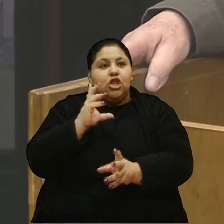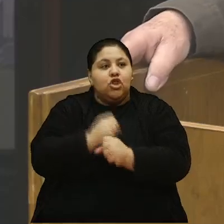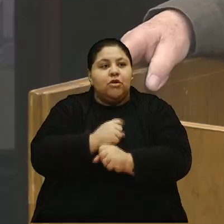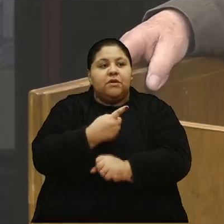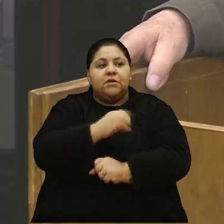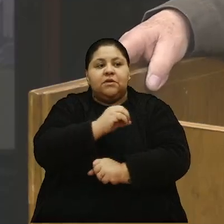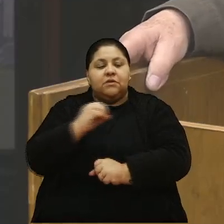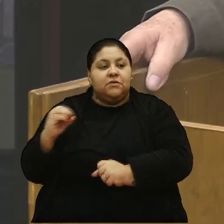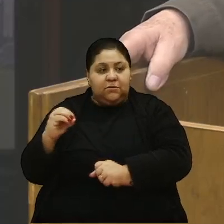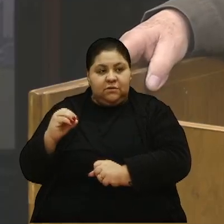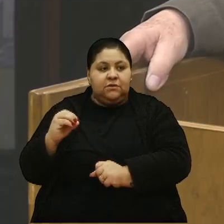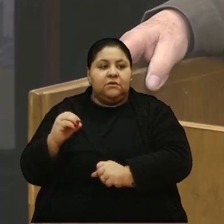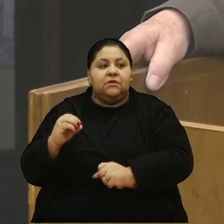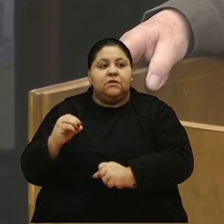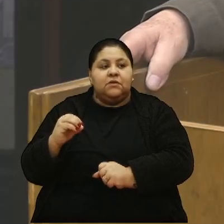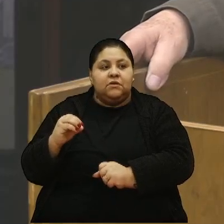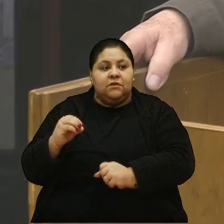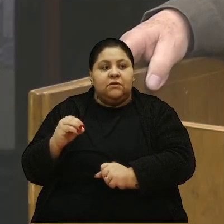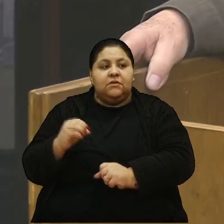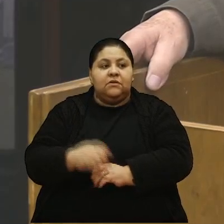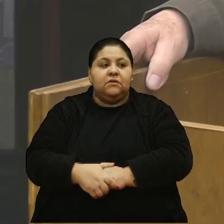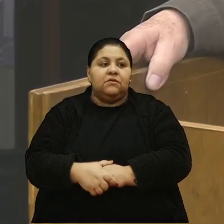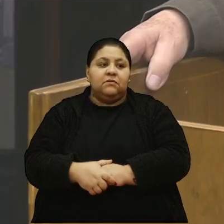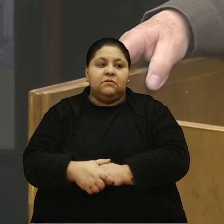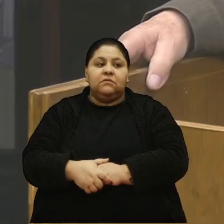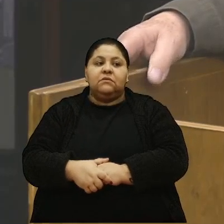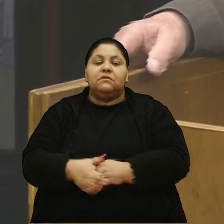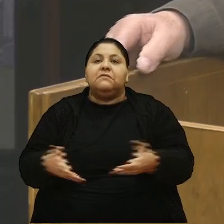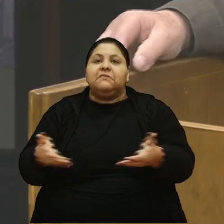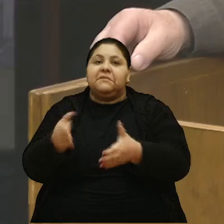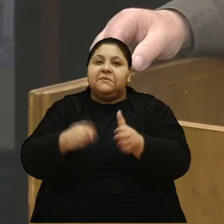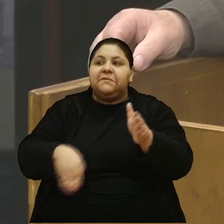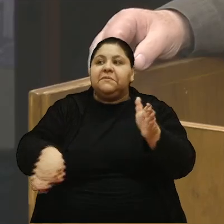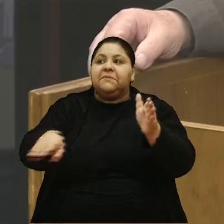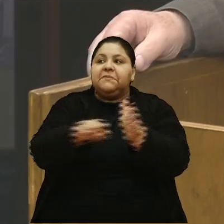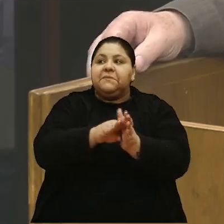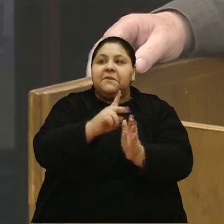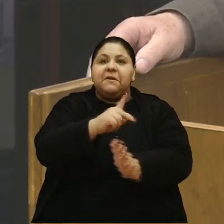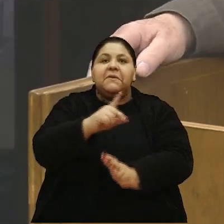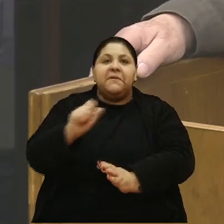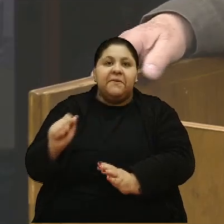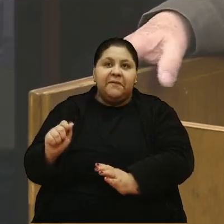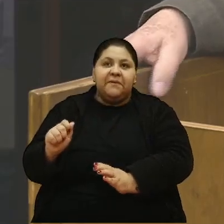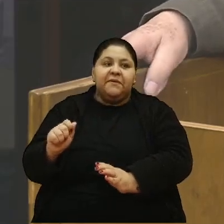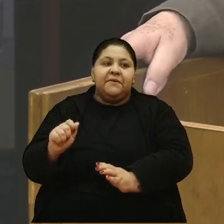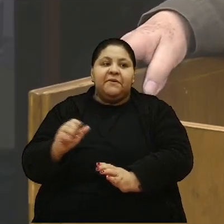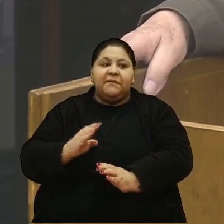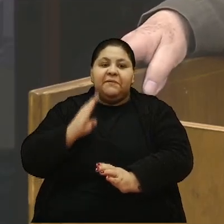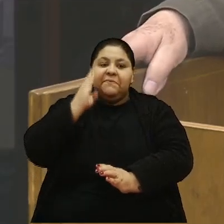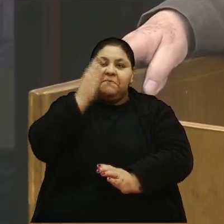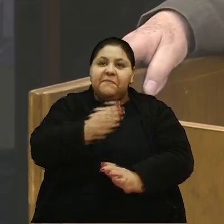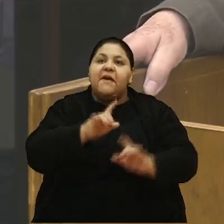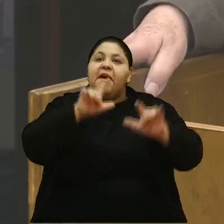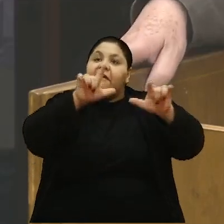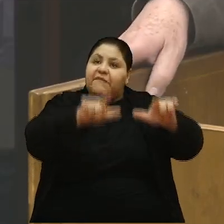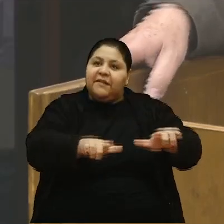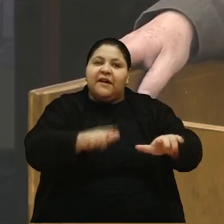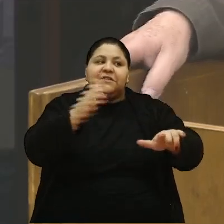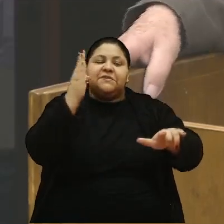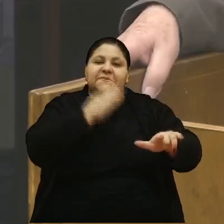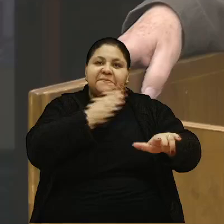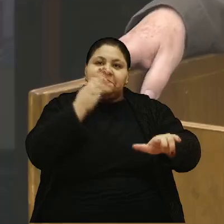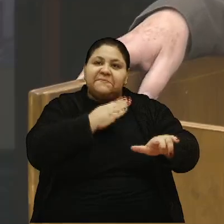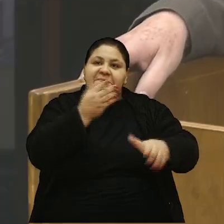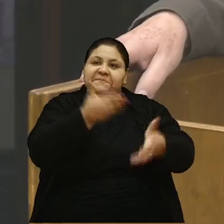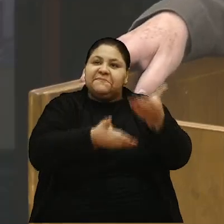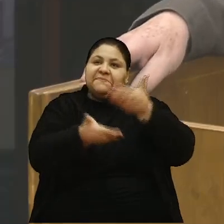Né? Também, quando chegaram no pronto atendimento, diretamente para o setor de emergência lá, o